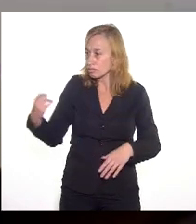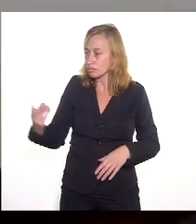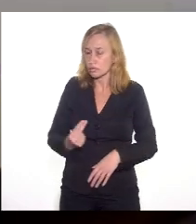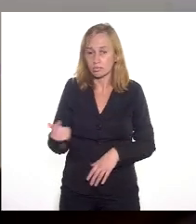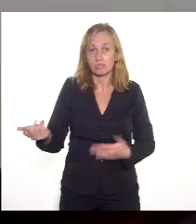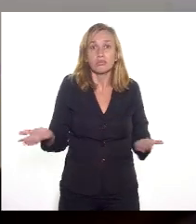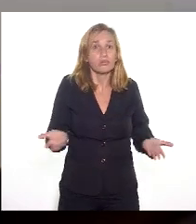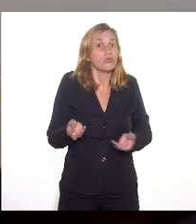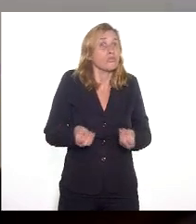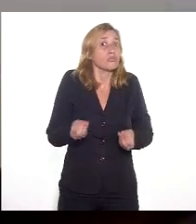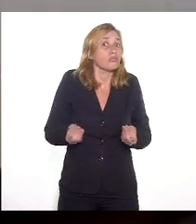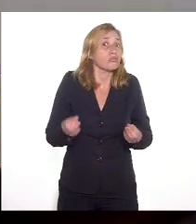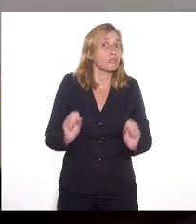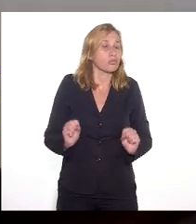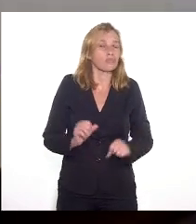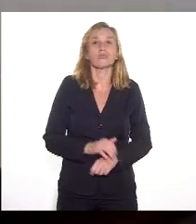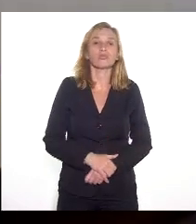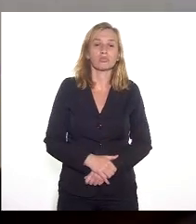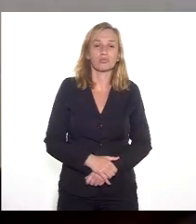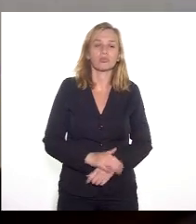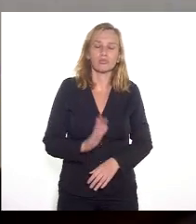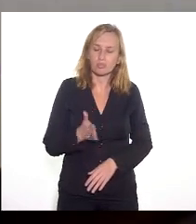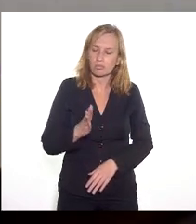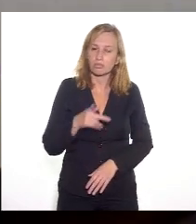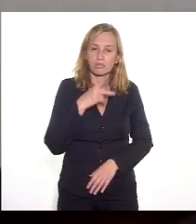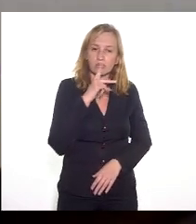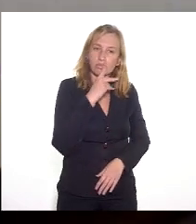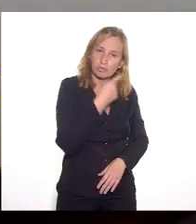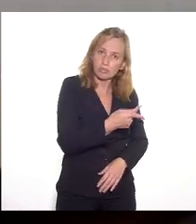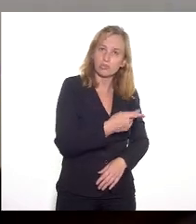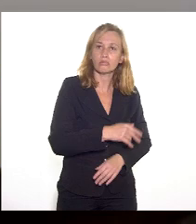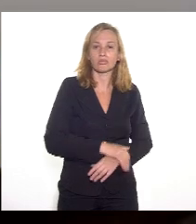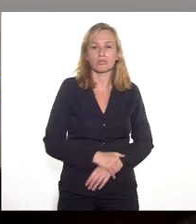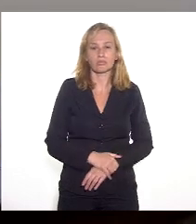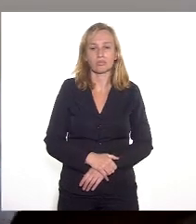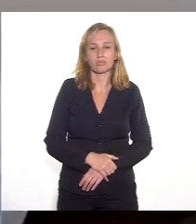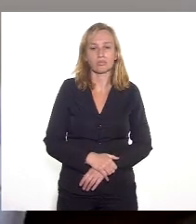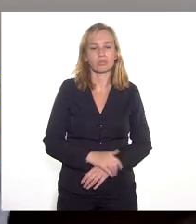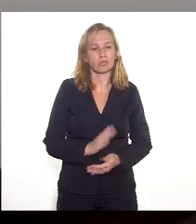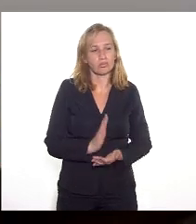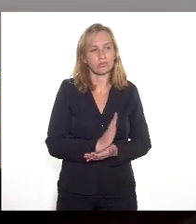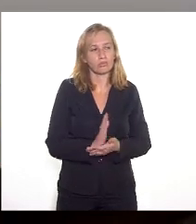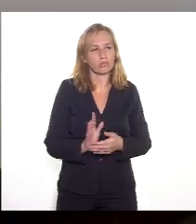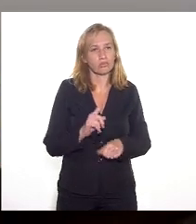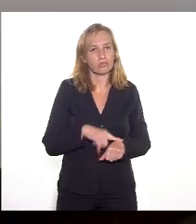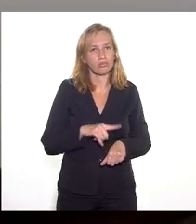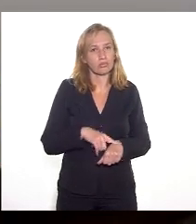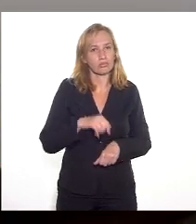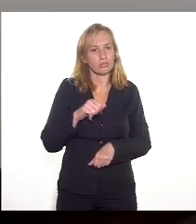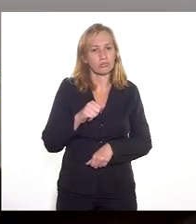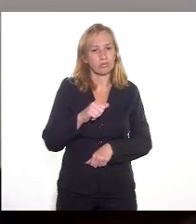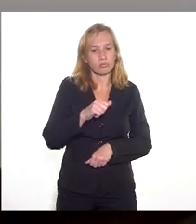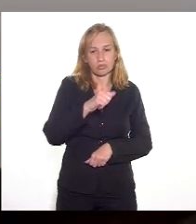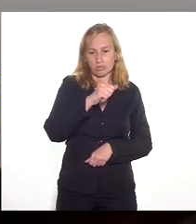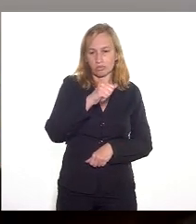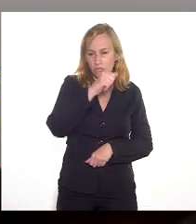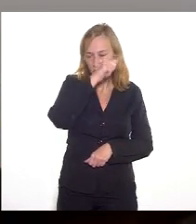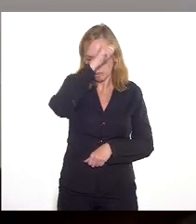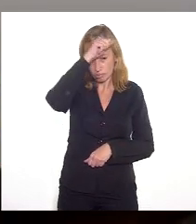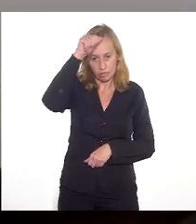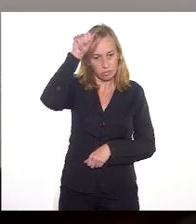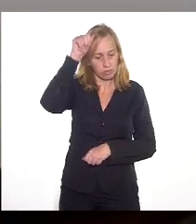isso? Eu entrei em contato, já tinha entrado em contato, né, há algum tempo com o prefeito Jorge Miranda, por